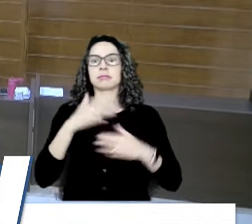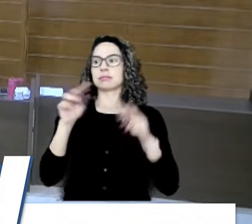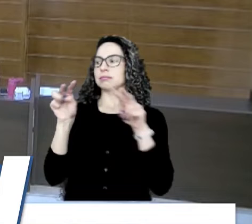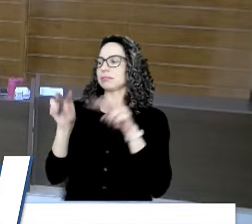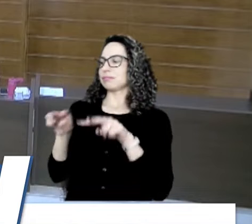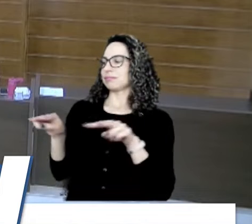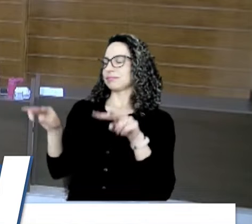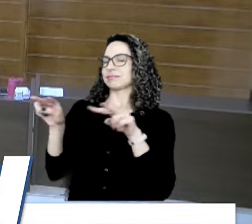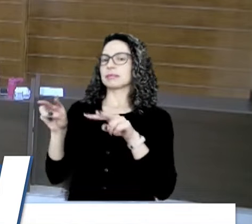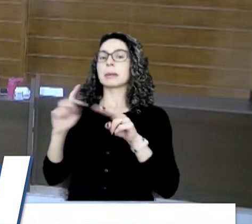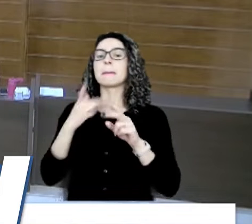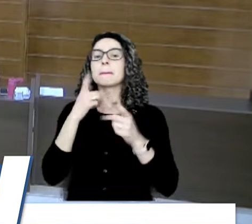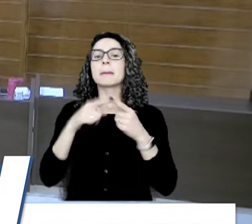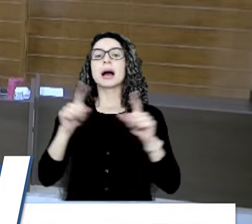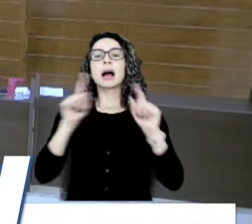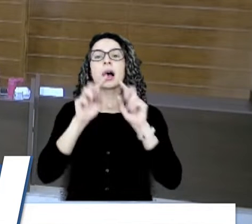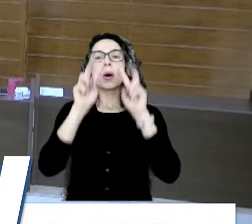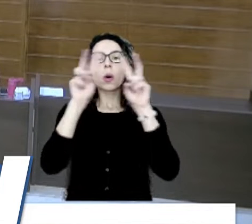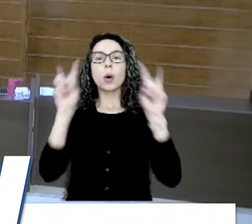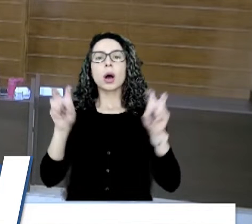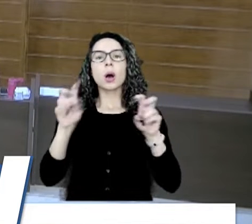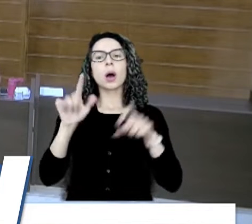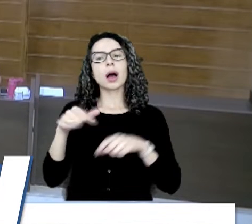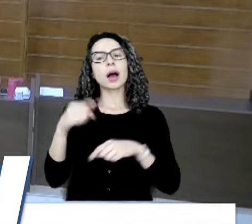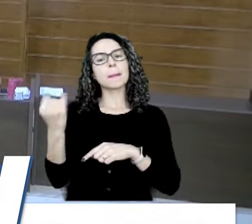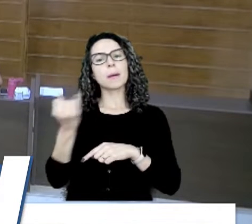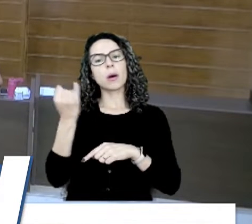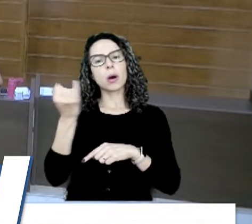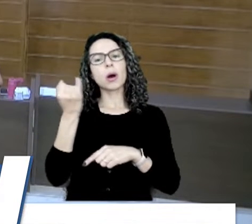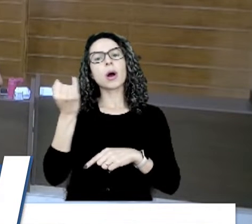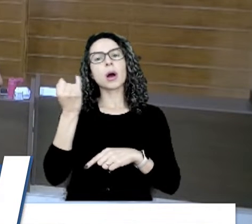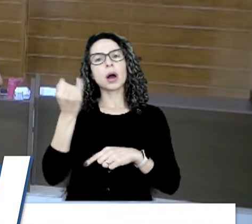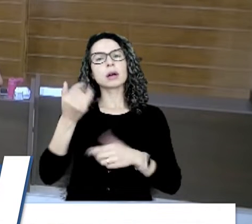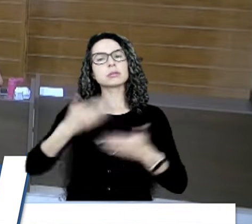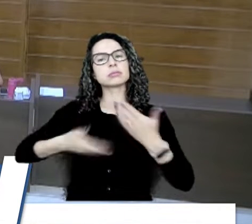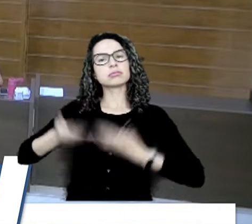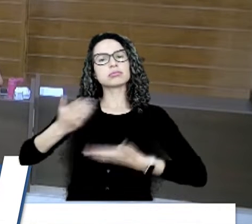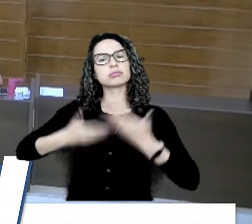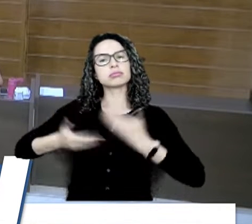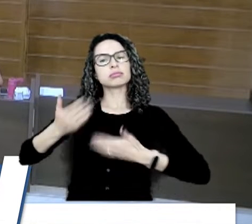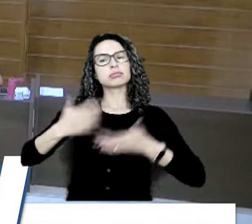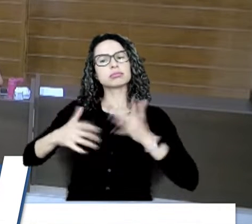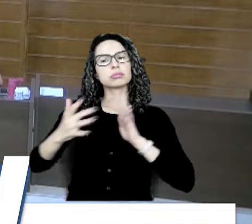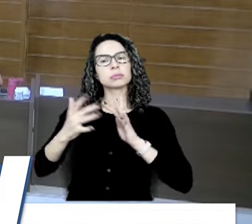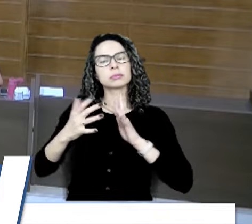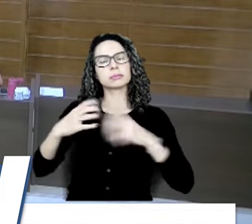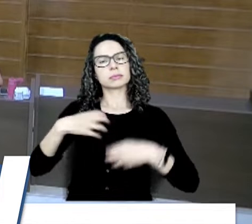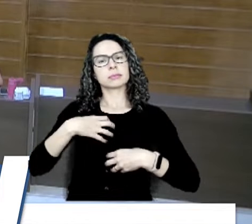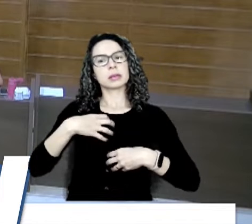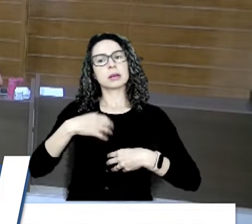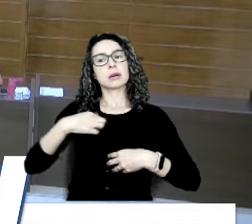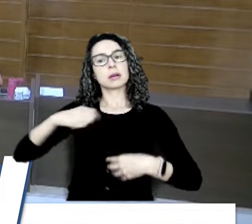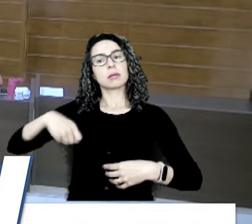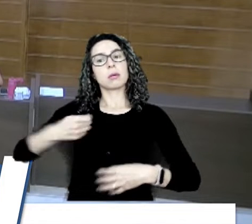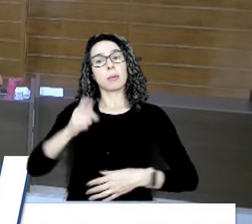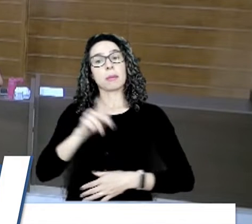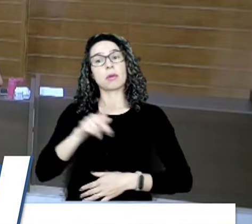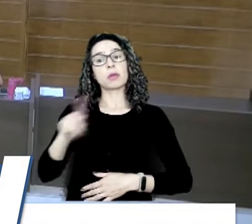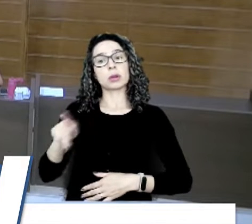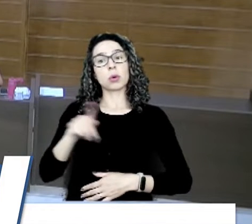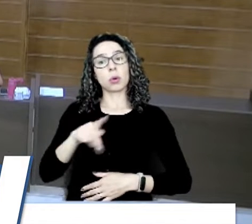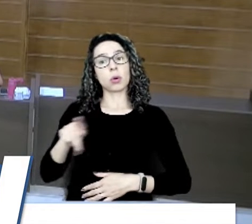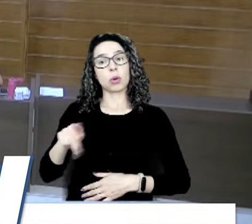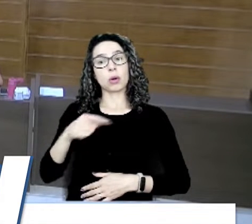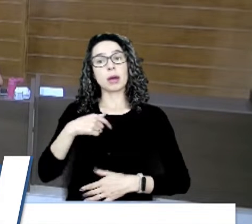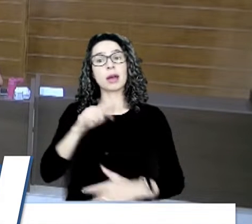é um assunto que, de uma certa forma, interage diretamente comigo, por ser professor, por eu estar